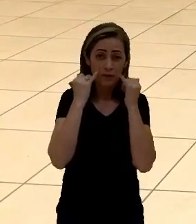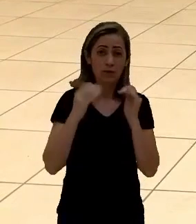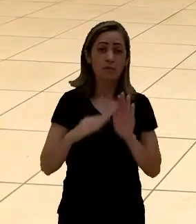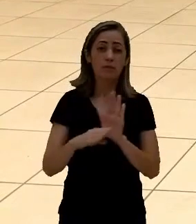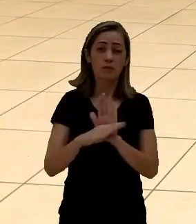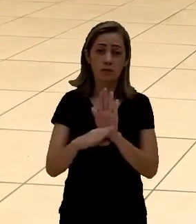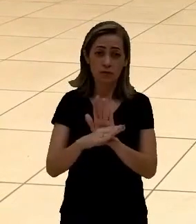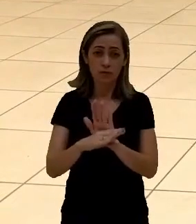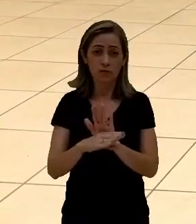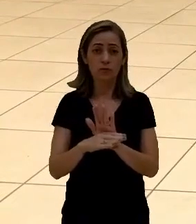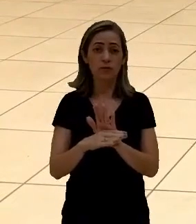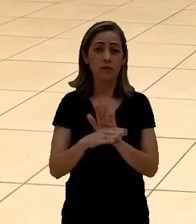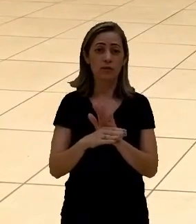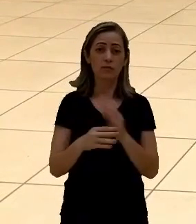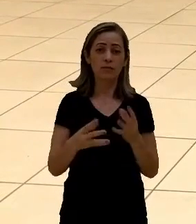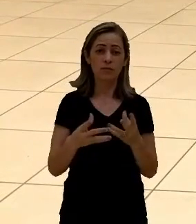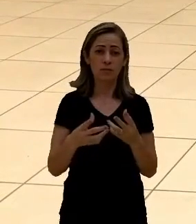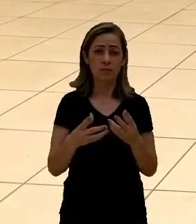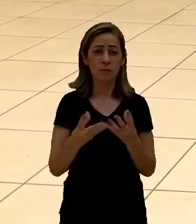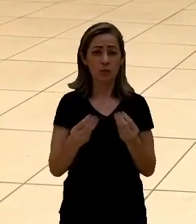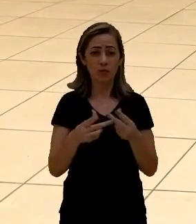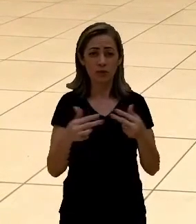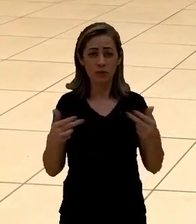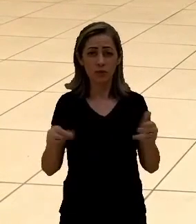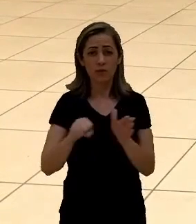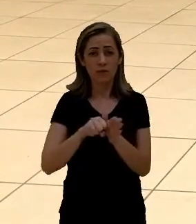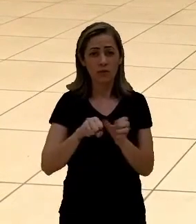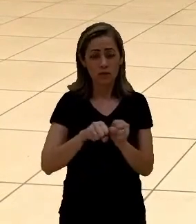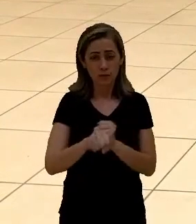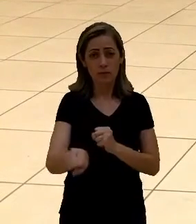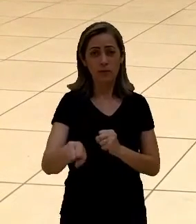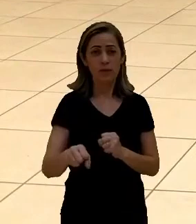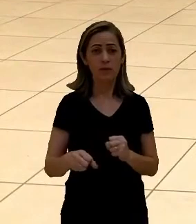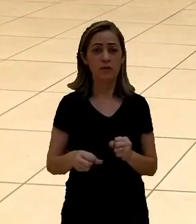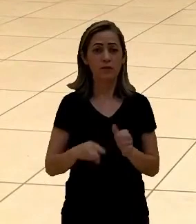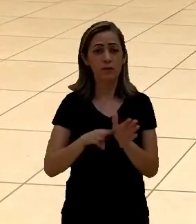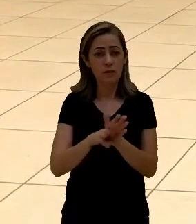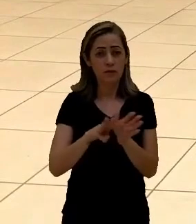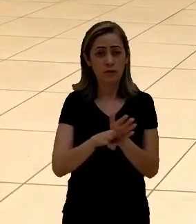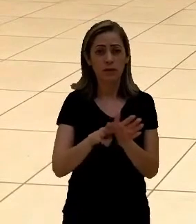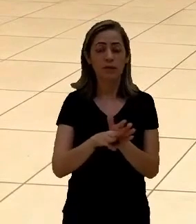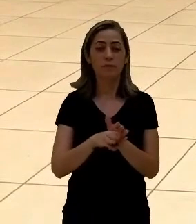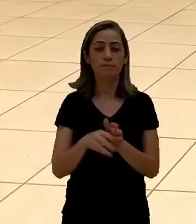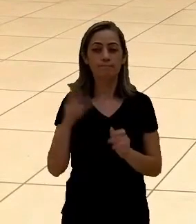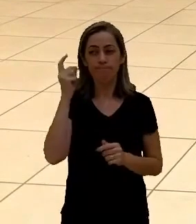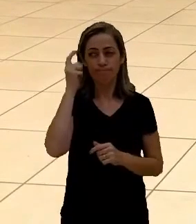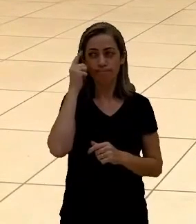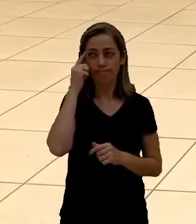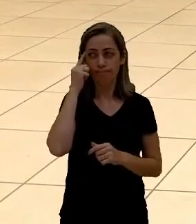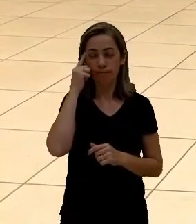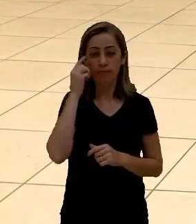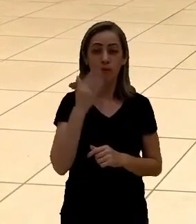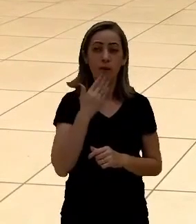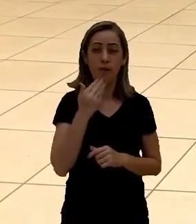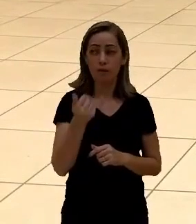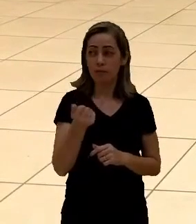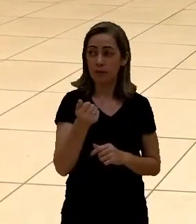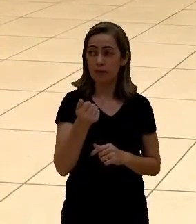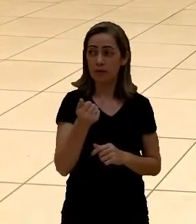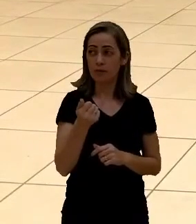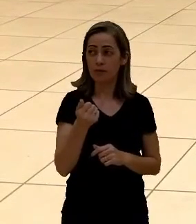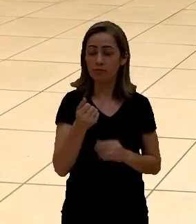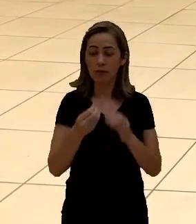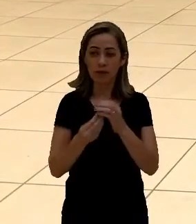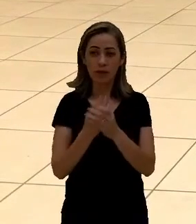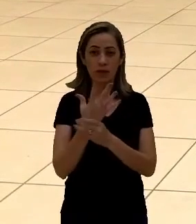eh eh formação mesmo eh eh pelo WhatsApp então eu pensei a melhor maneira é criar